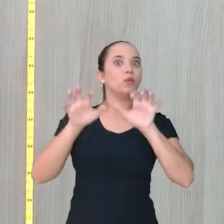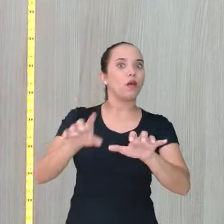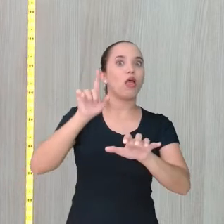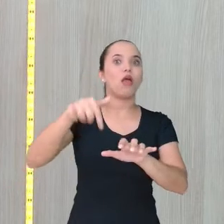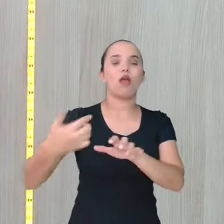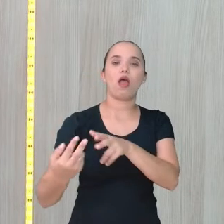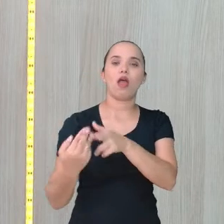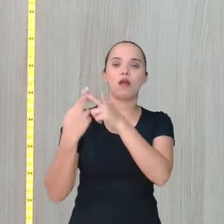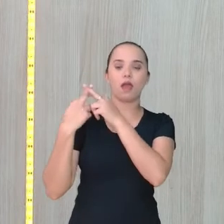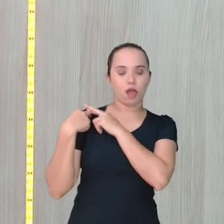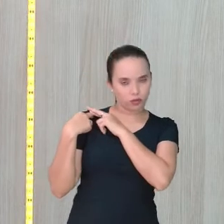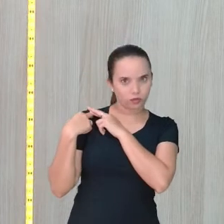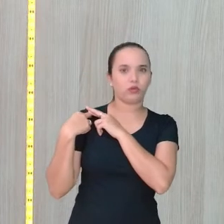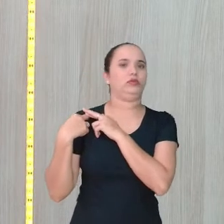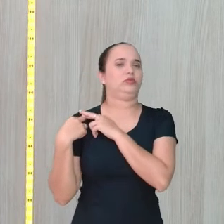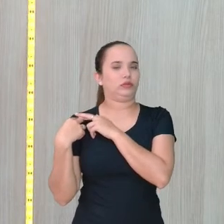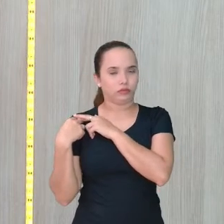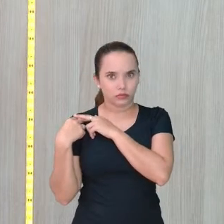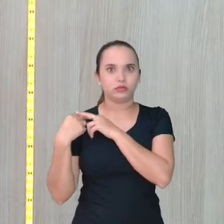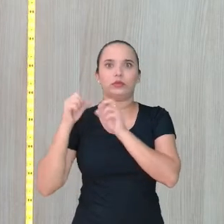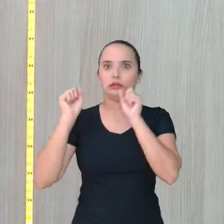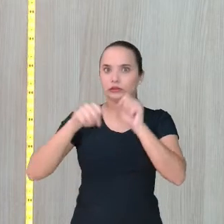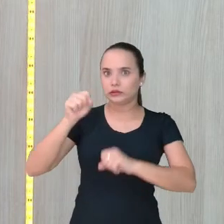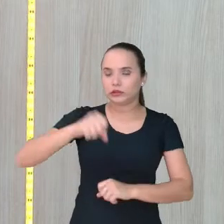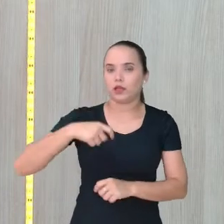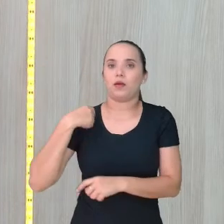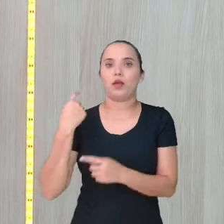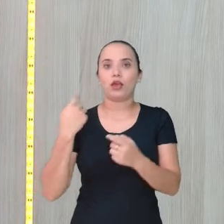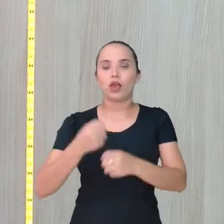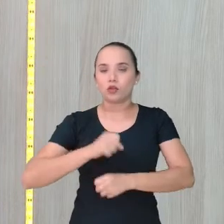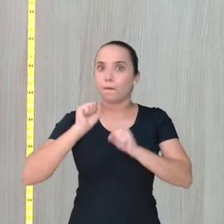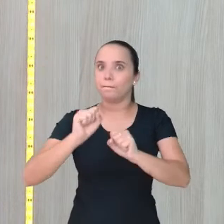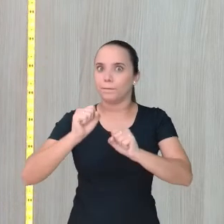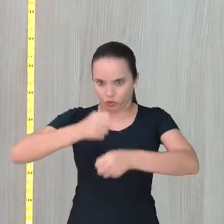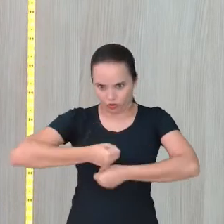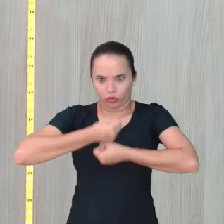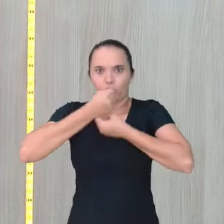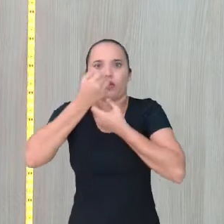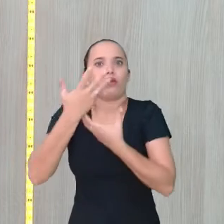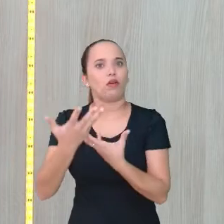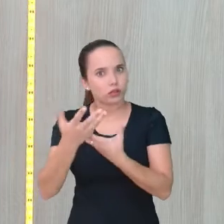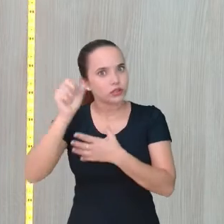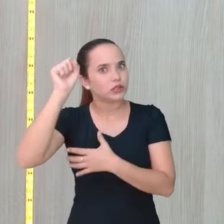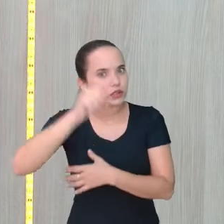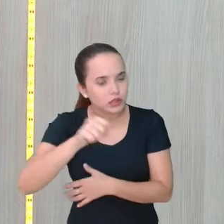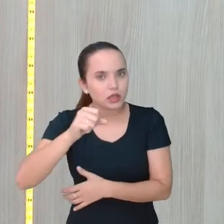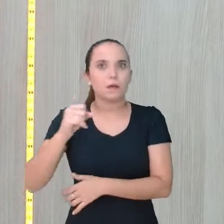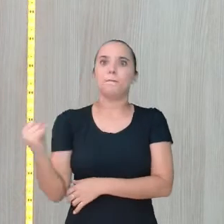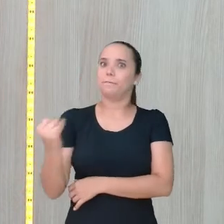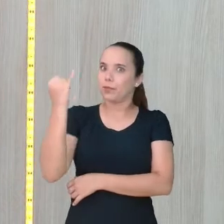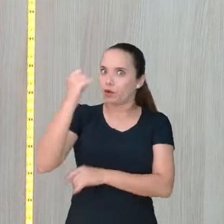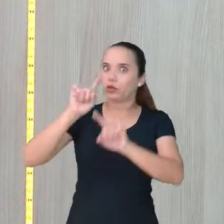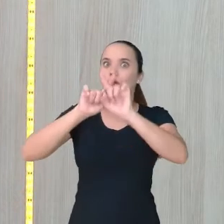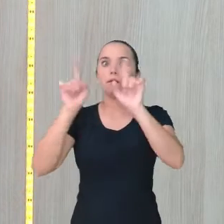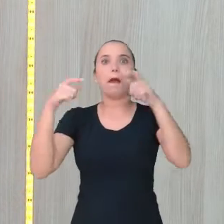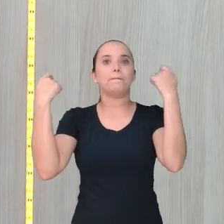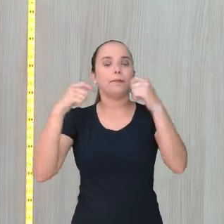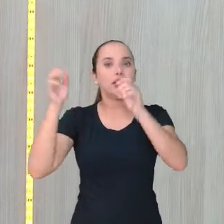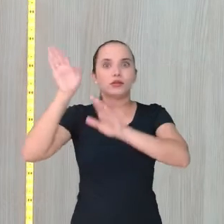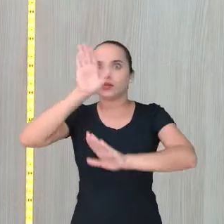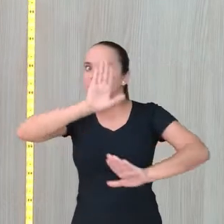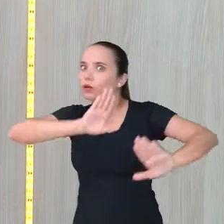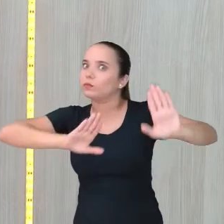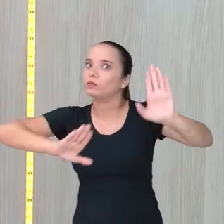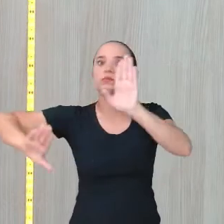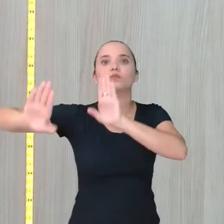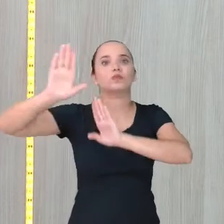gente, né, pensa, com o que a gente vai expressar. Que é importante se expressar, mas sempre pensando que essa